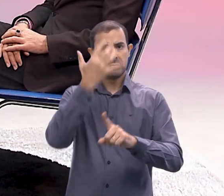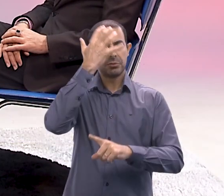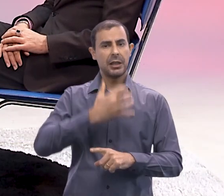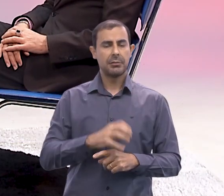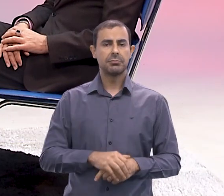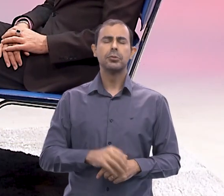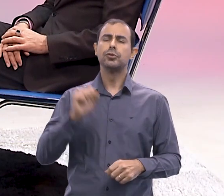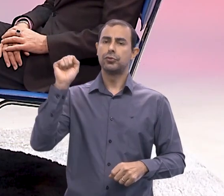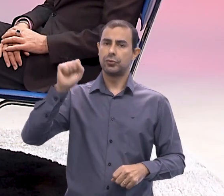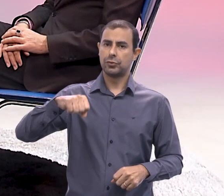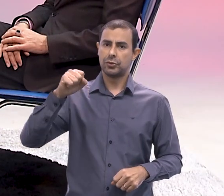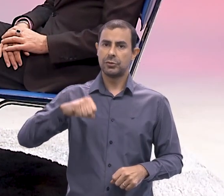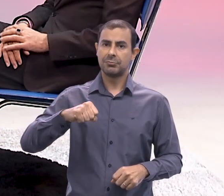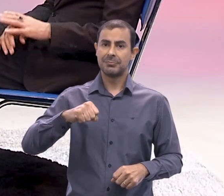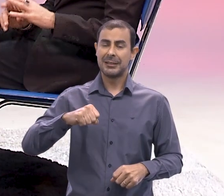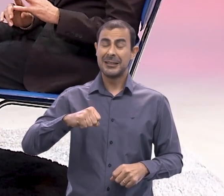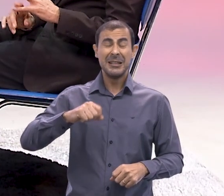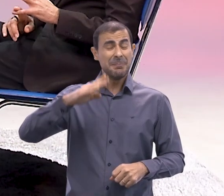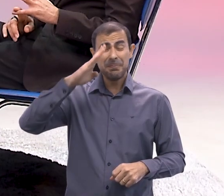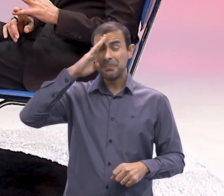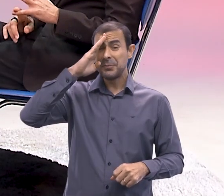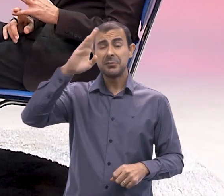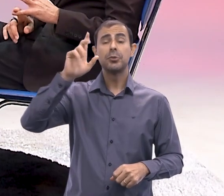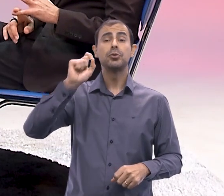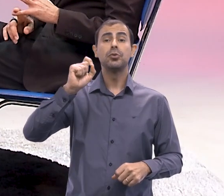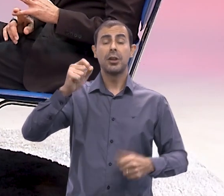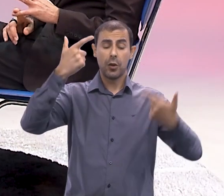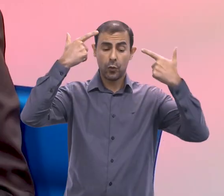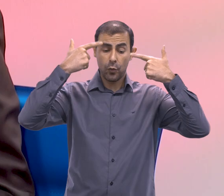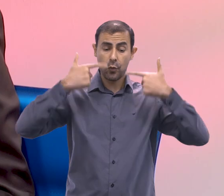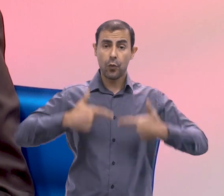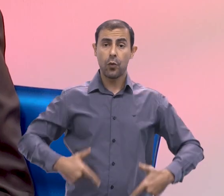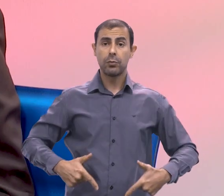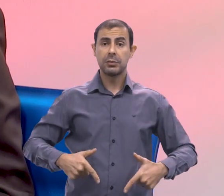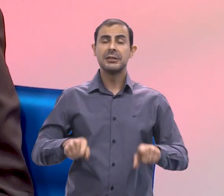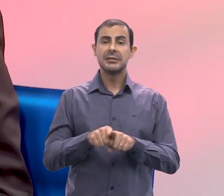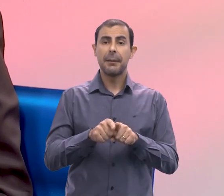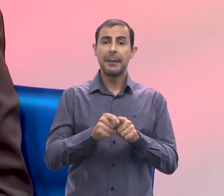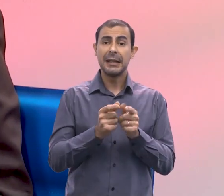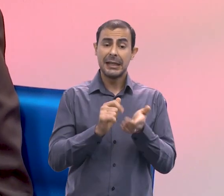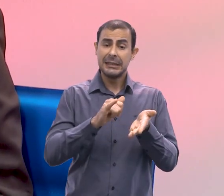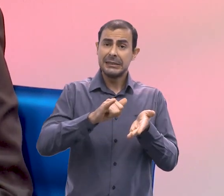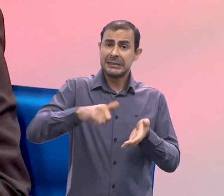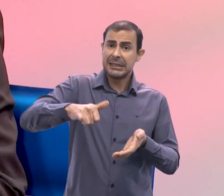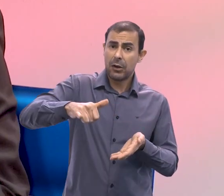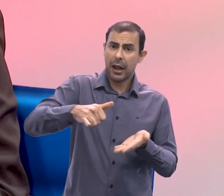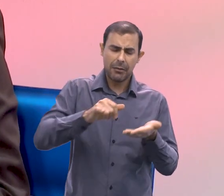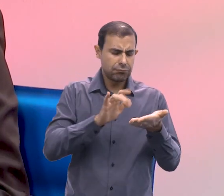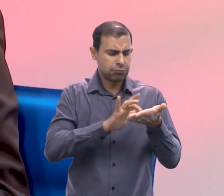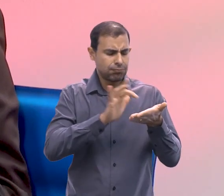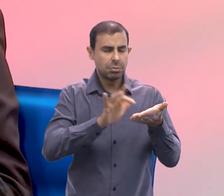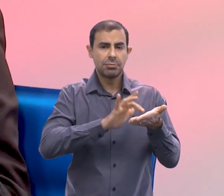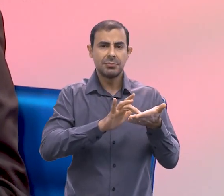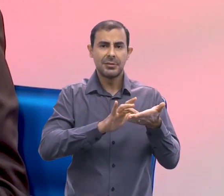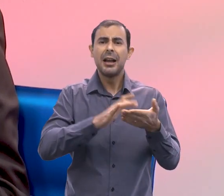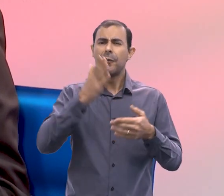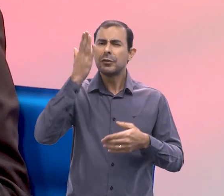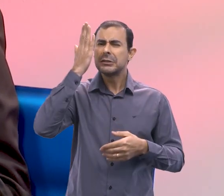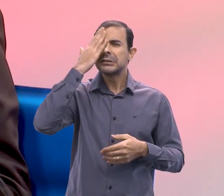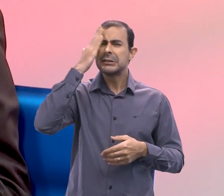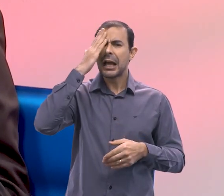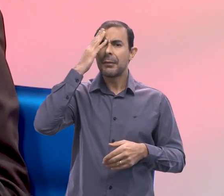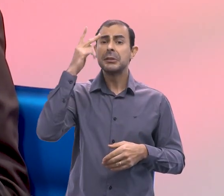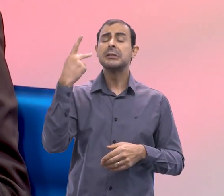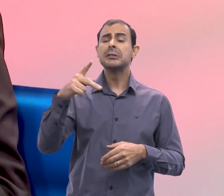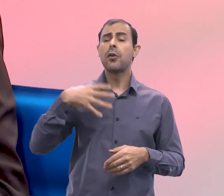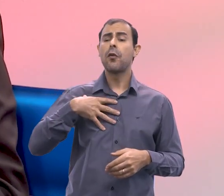Edilson? Principalmente a questão física da criança e do adolescente e o celular. Você sabe o que acontece com o